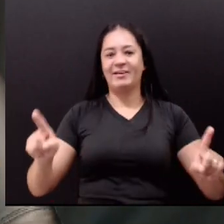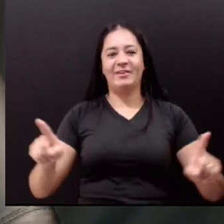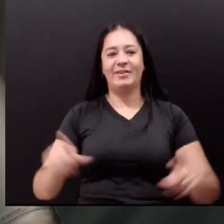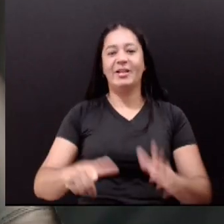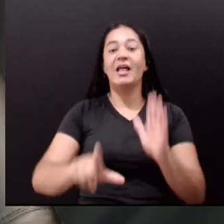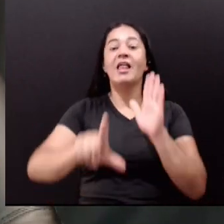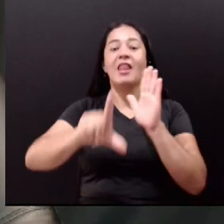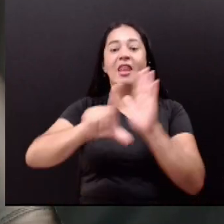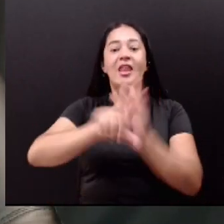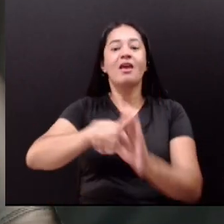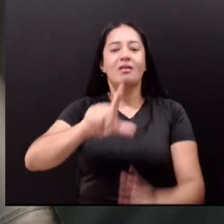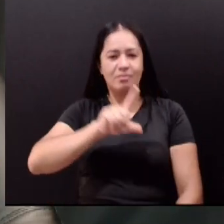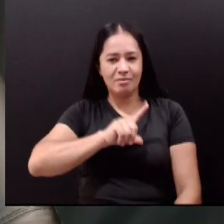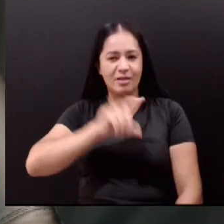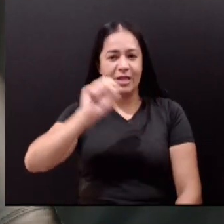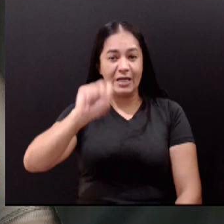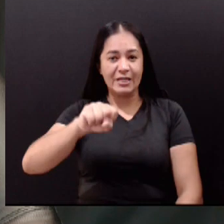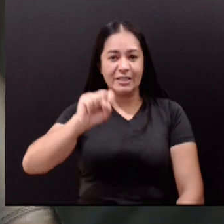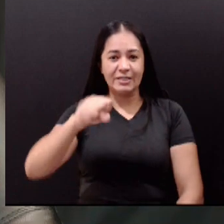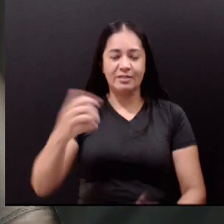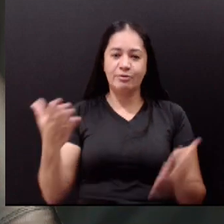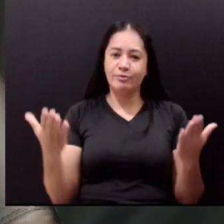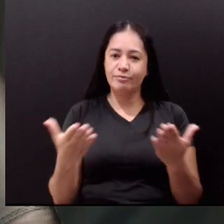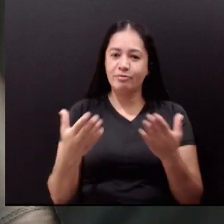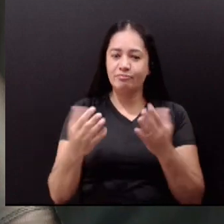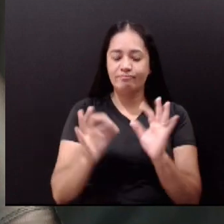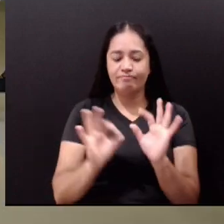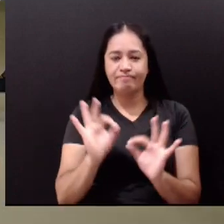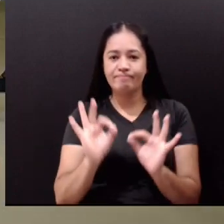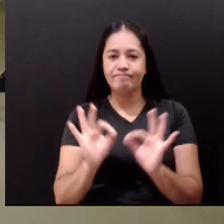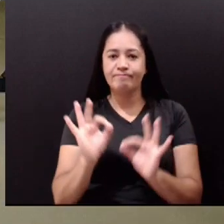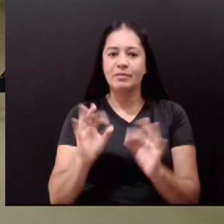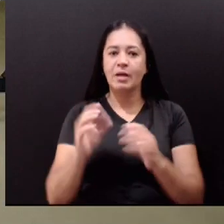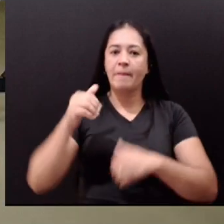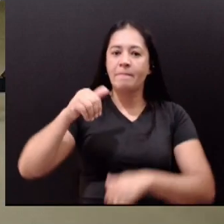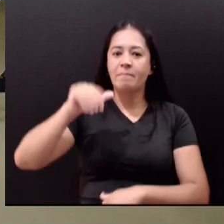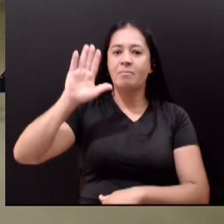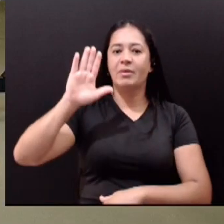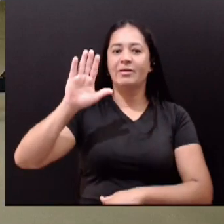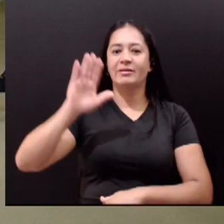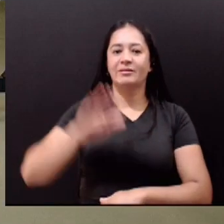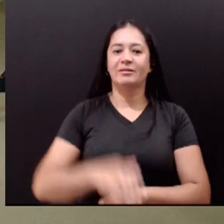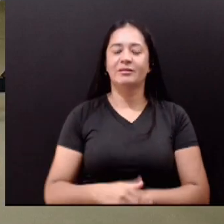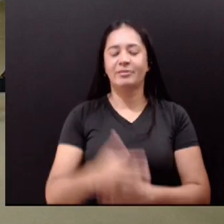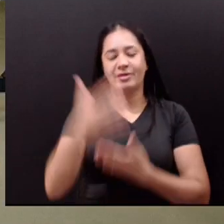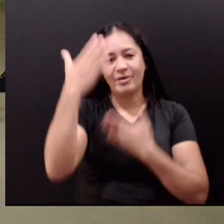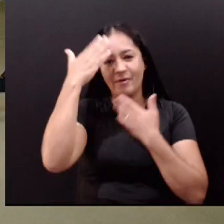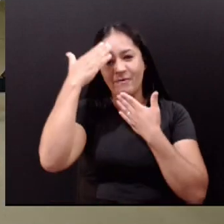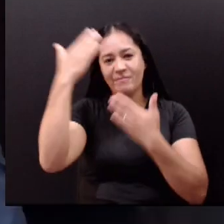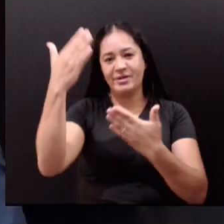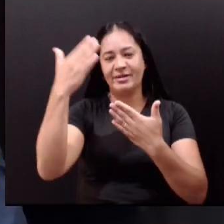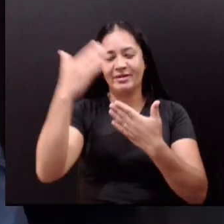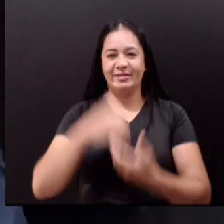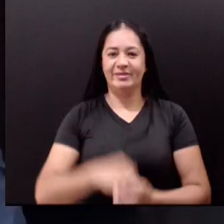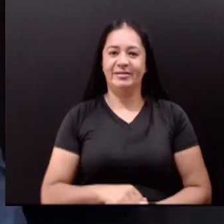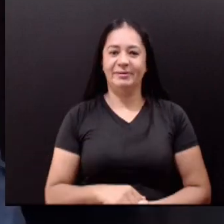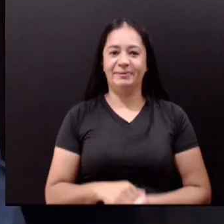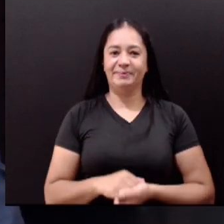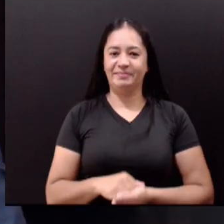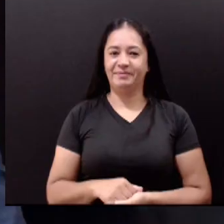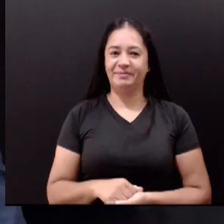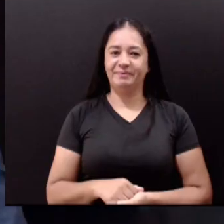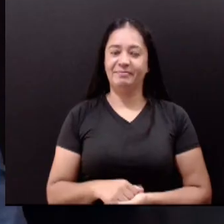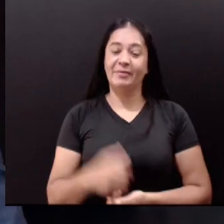vão se atualizando e se aprimorando cada vez mais, não é, doutor Rodrigo? Obrigada. Considerações finais, por favor. Rúbia, eu que agradeço